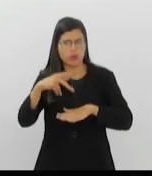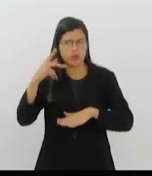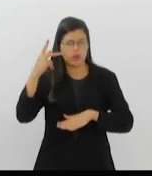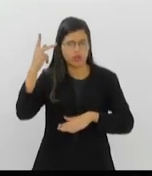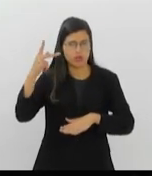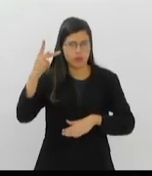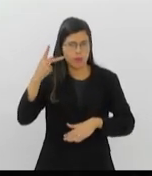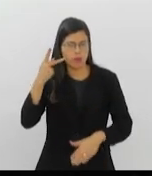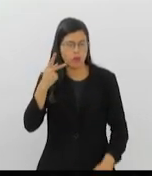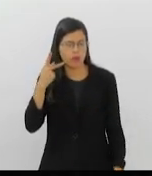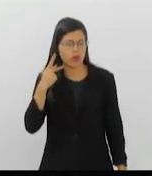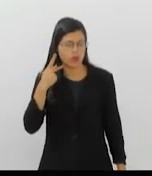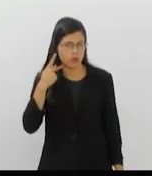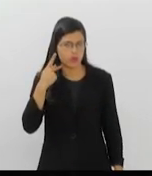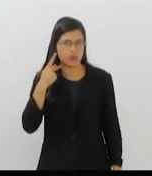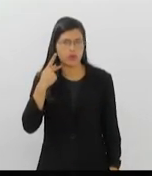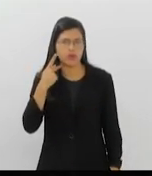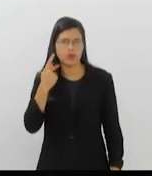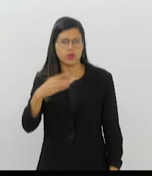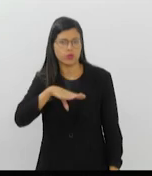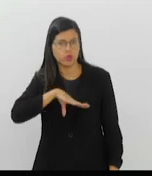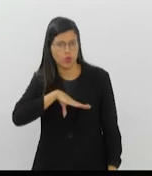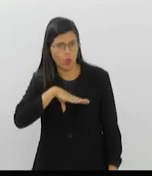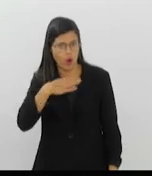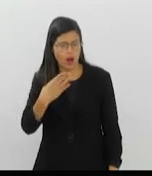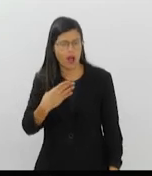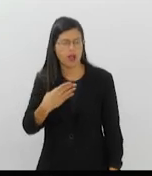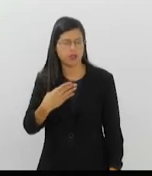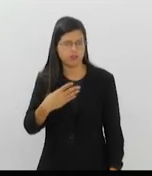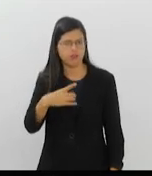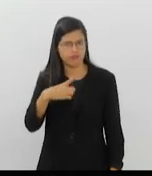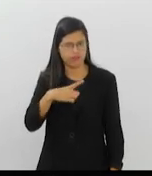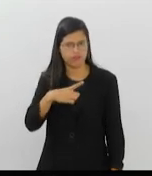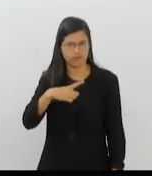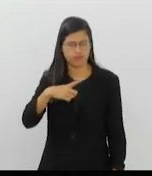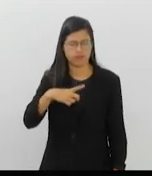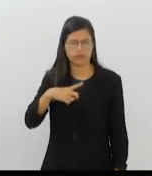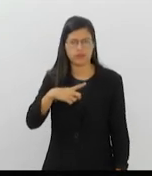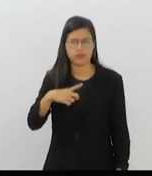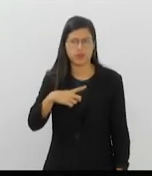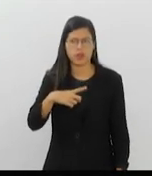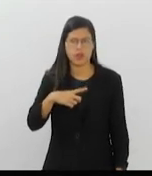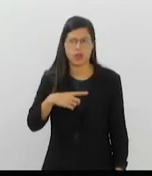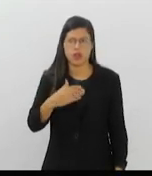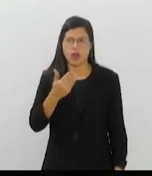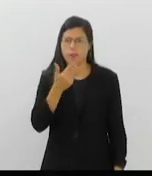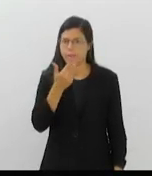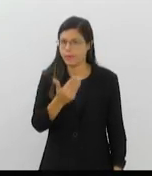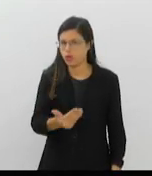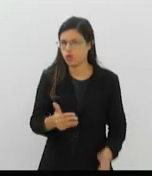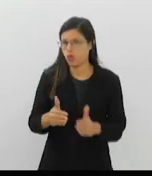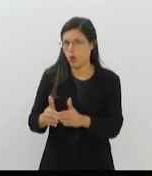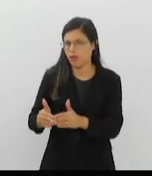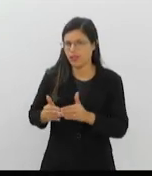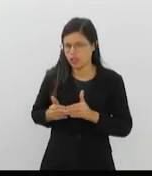procurador de muita coragem inclusive que pediu o